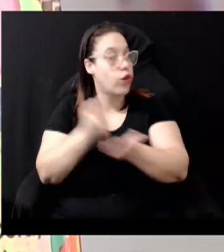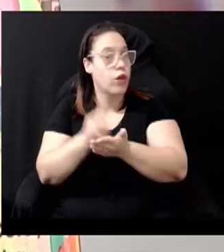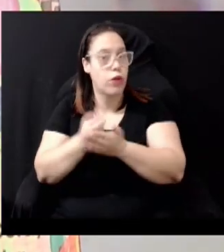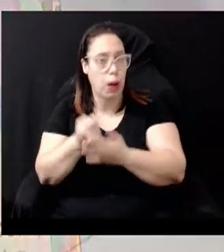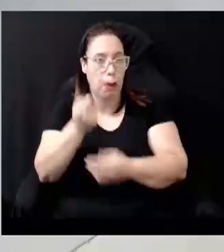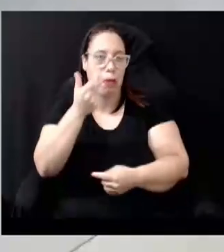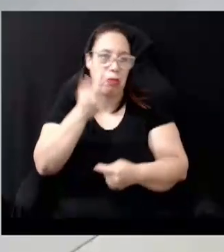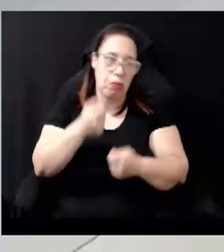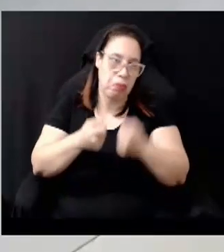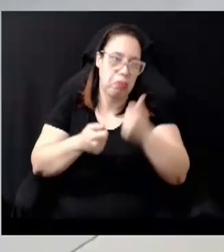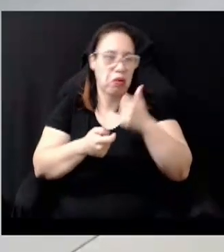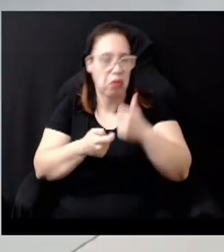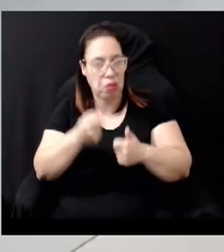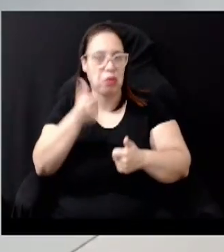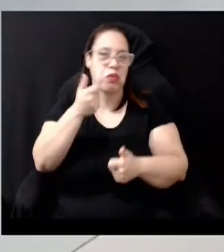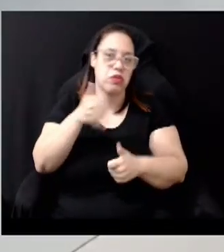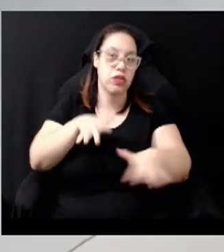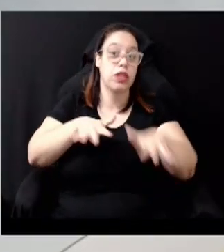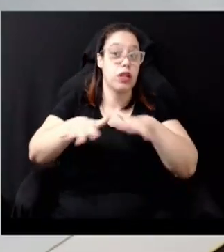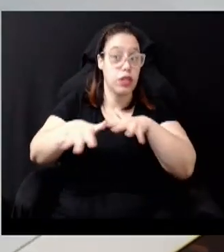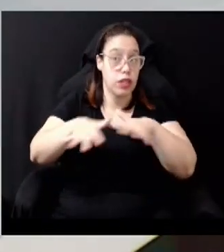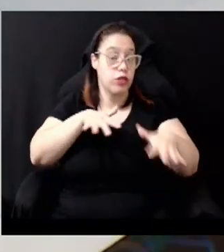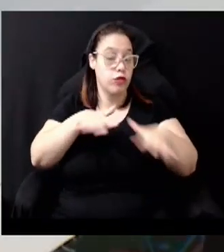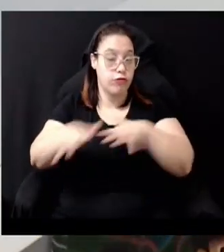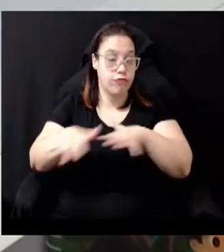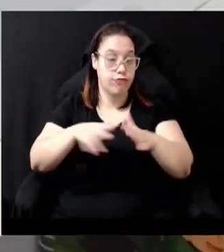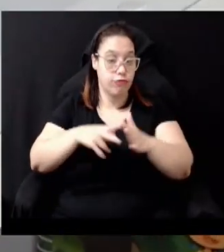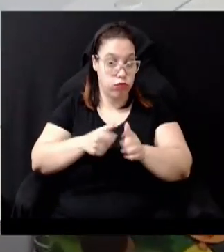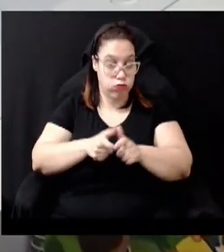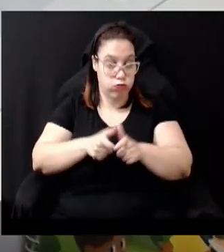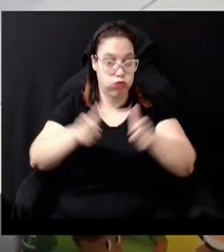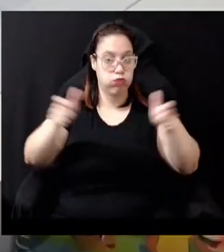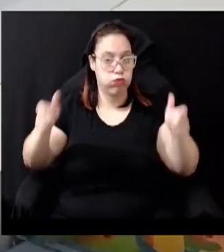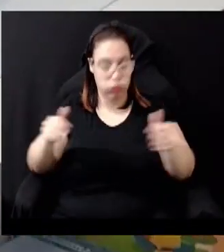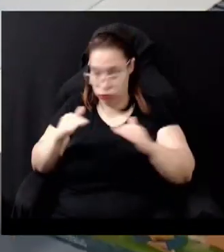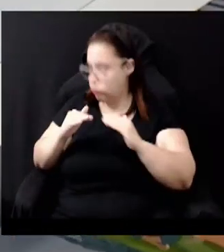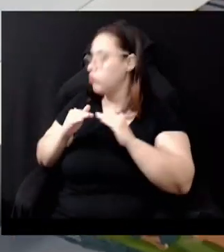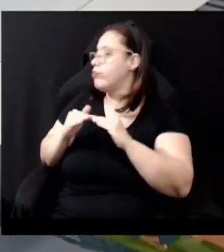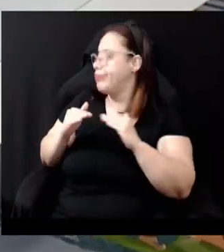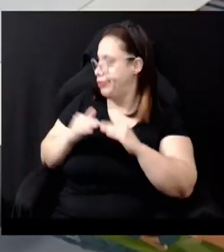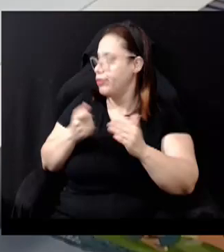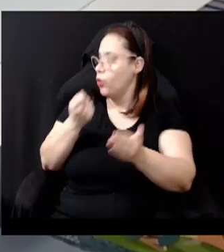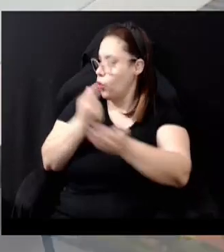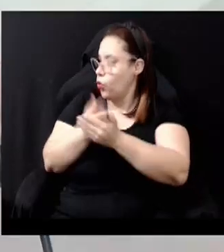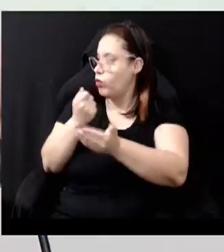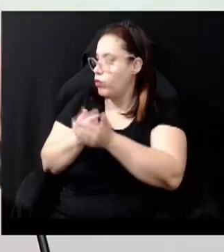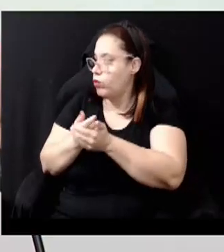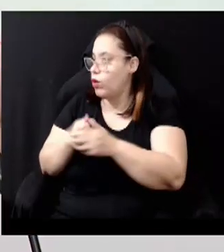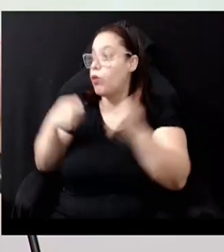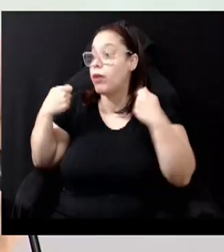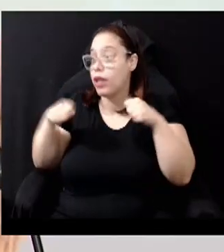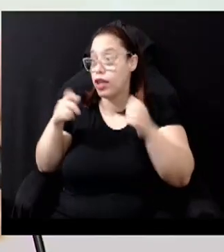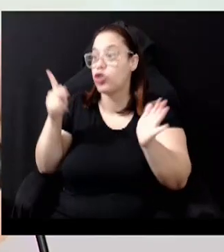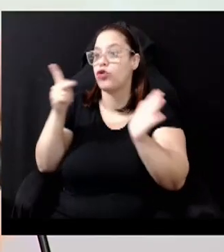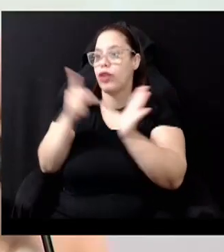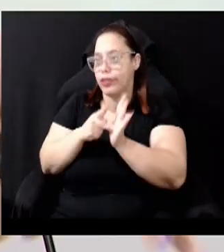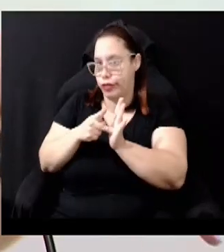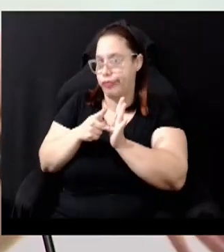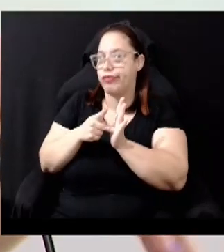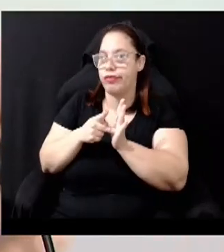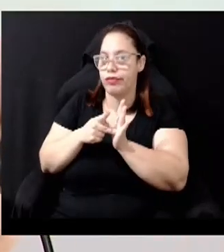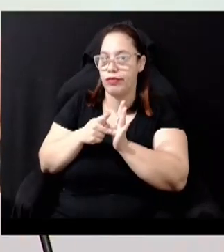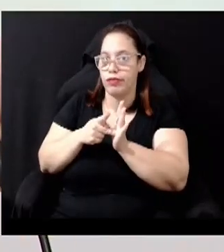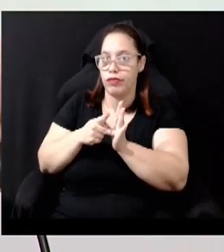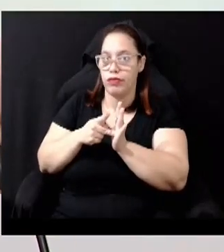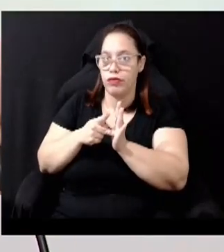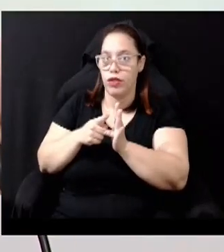isso desse movimento se estender, né? Não, com certeza. Tem gente que vai comprando conforme vai precisando mesmo, conforme demanda. Não compra a